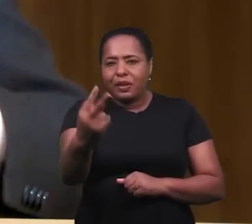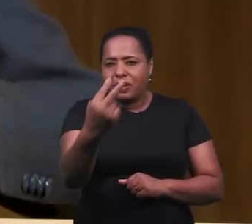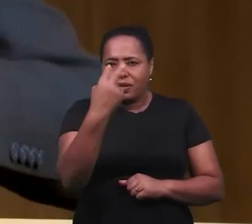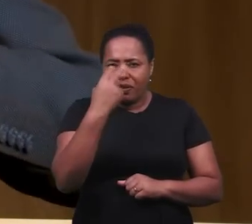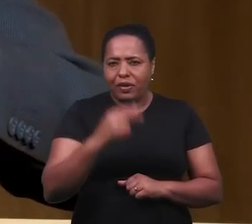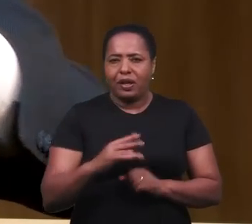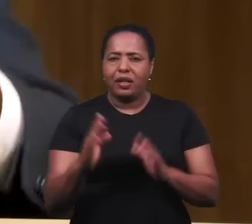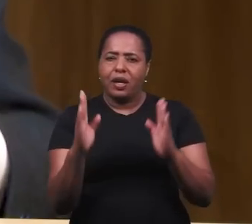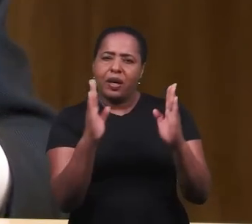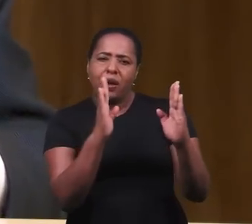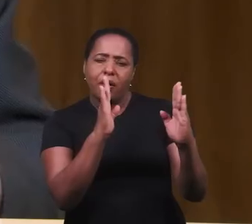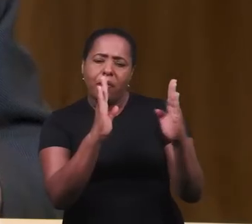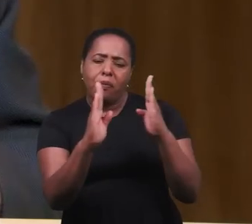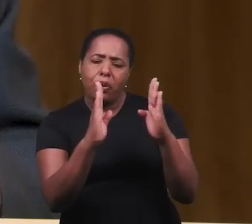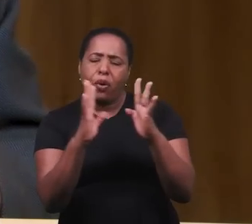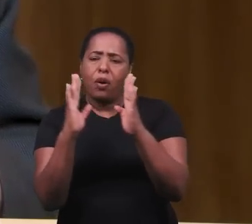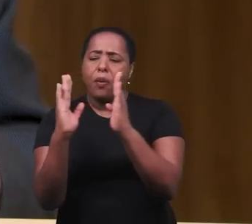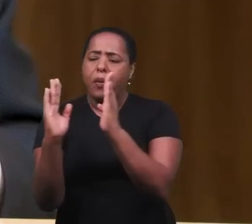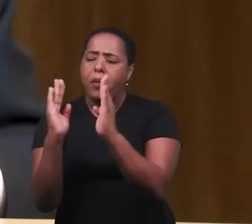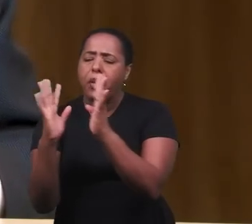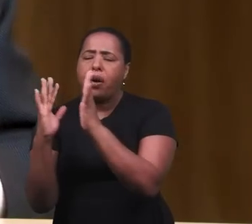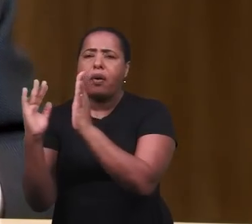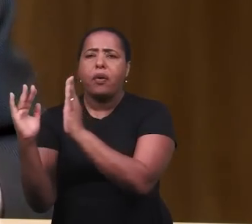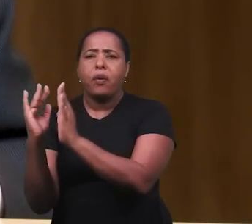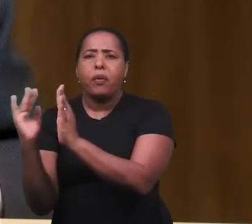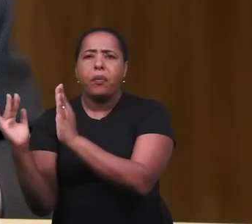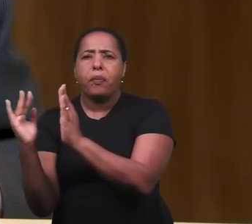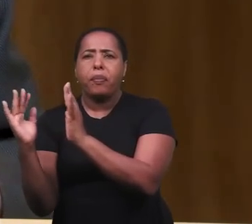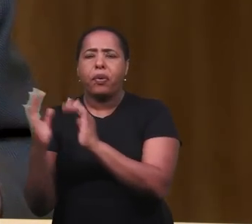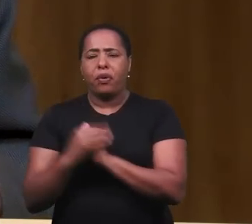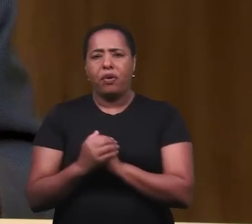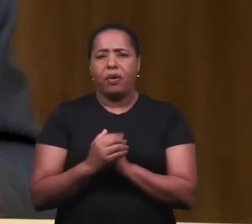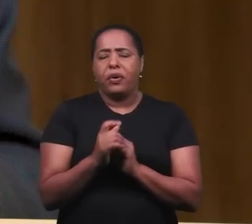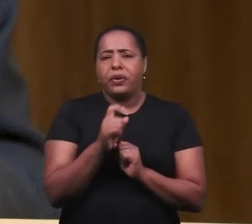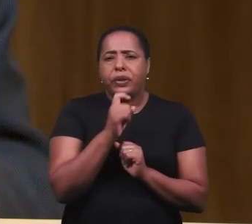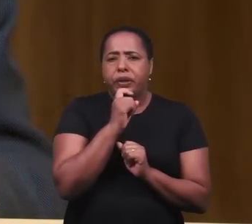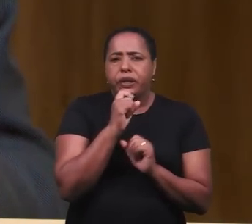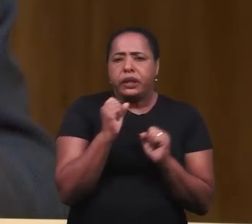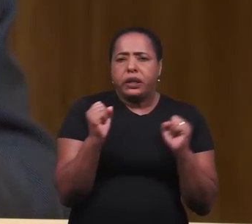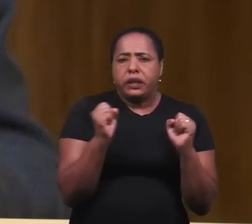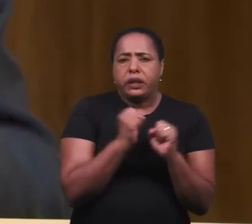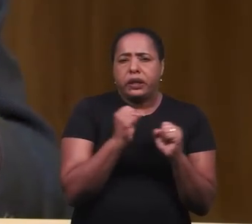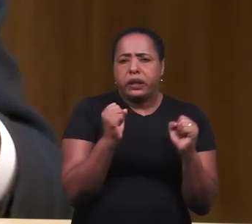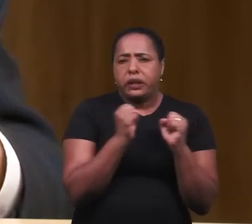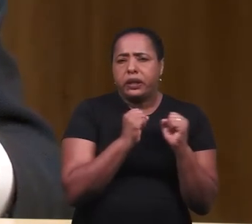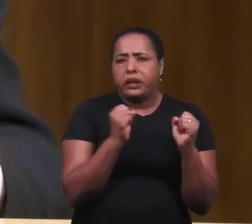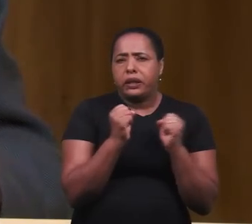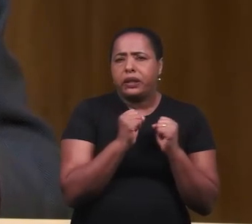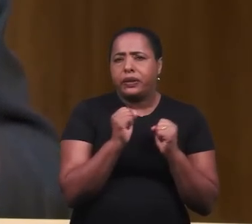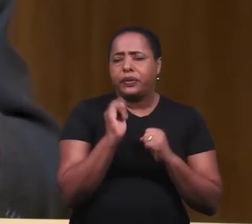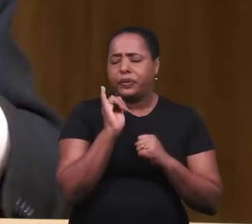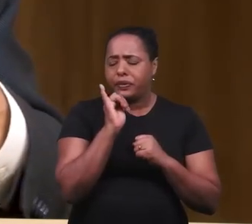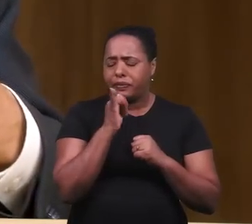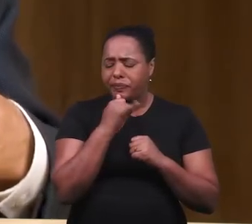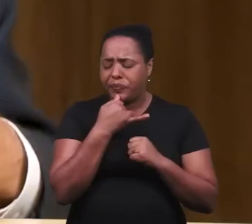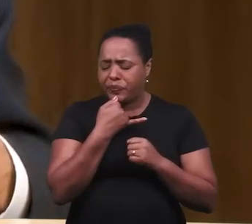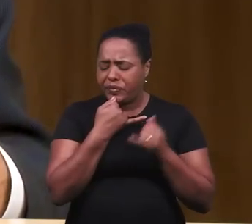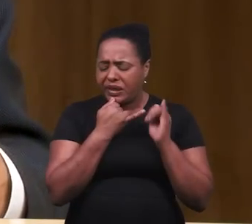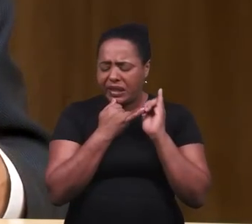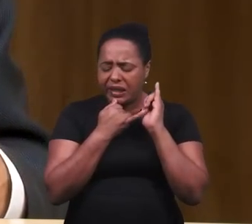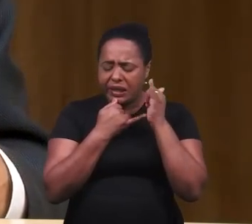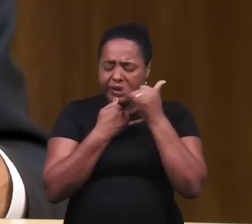lazer. Então são as fases. Agora, se alguma família está assistindo e a fase, a